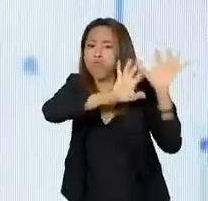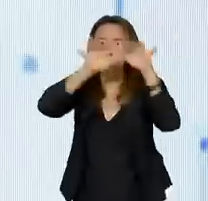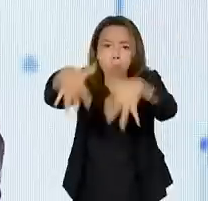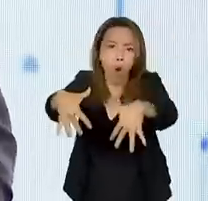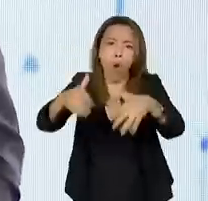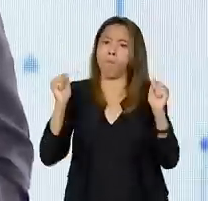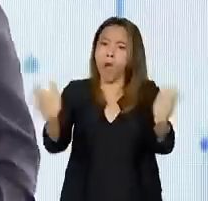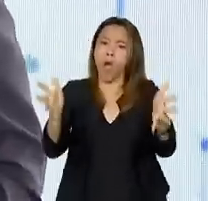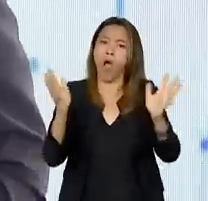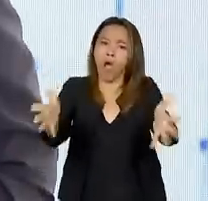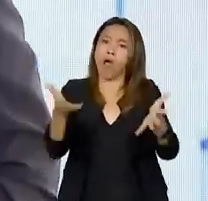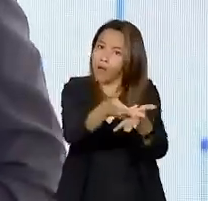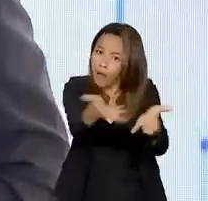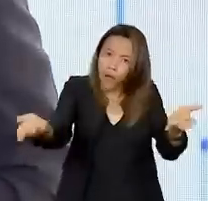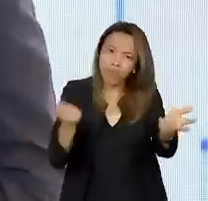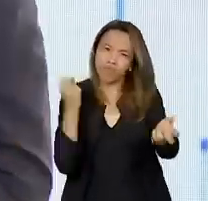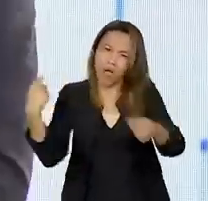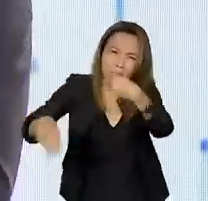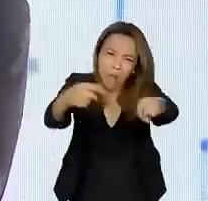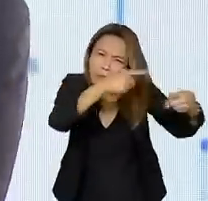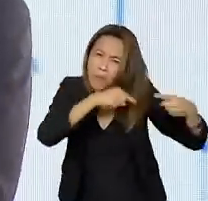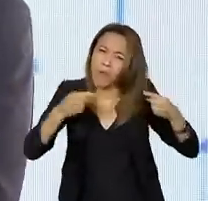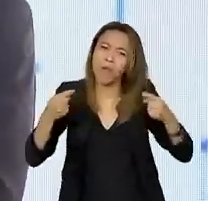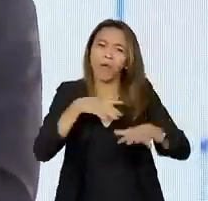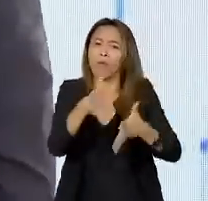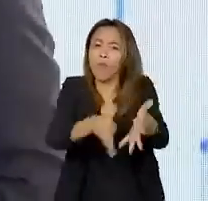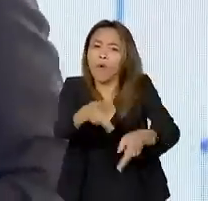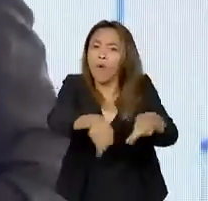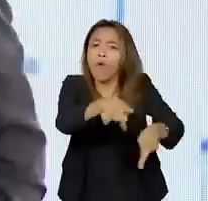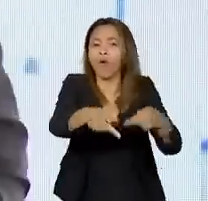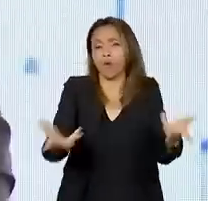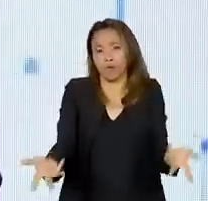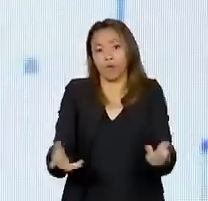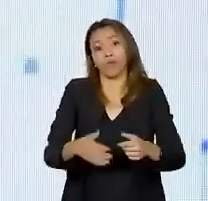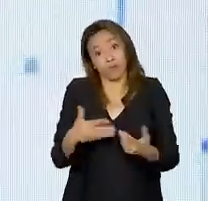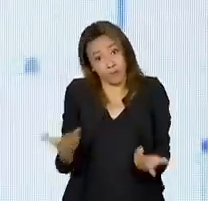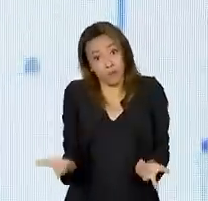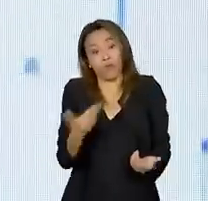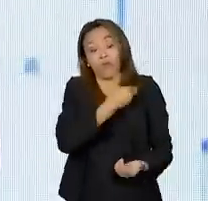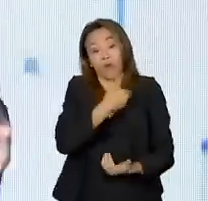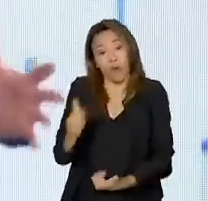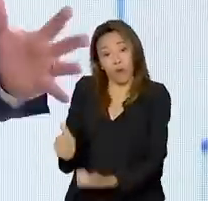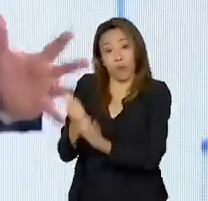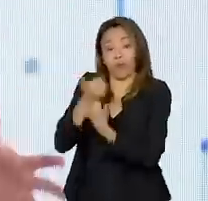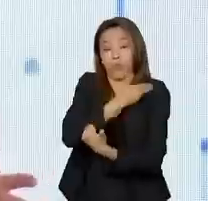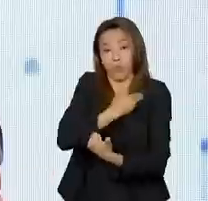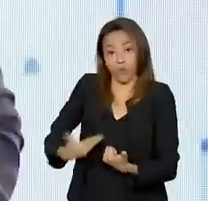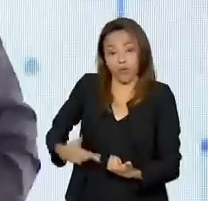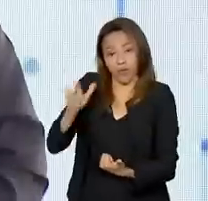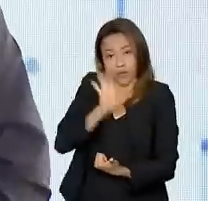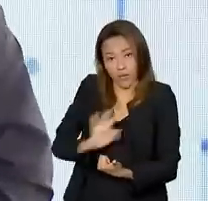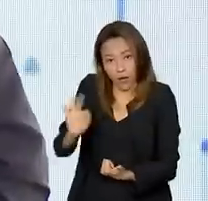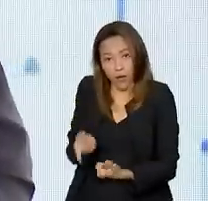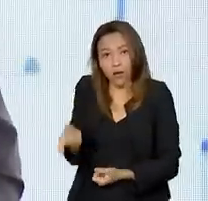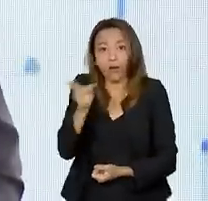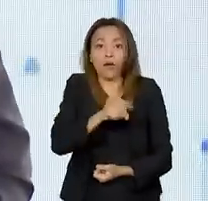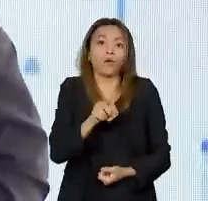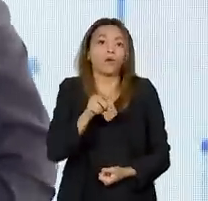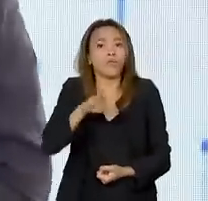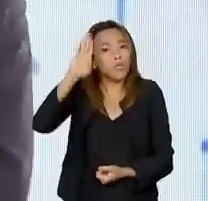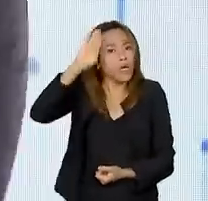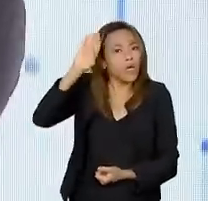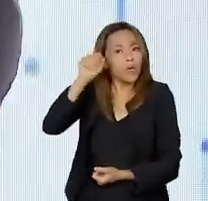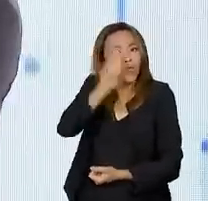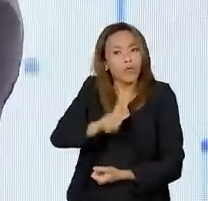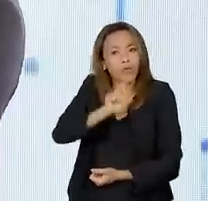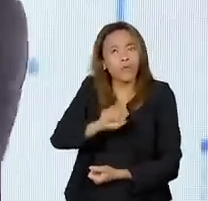a gente tem que organizar, seja através do governo federal, através da academia,